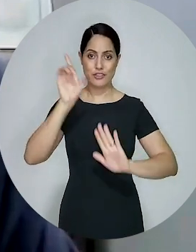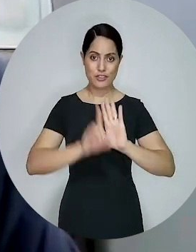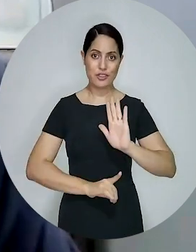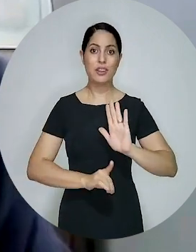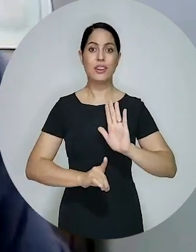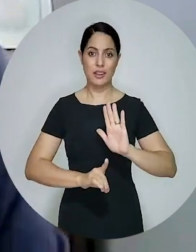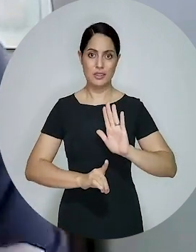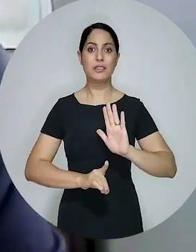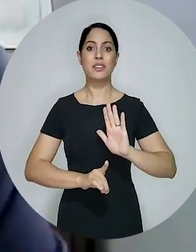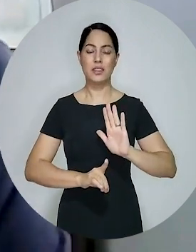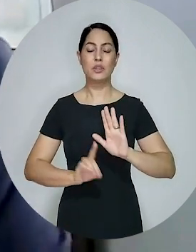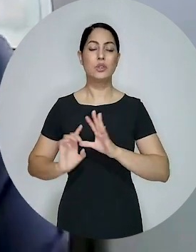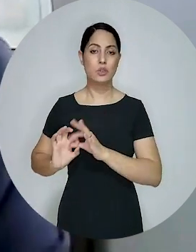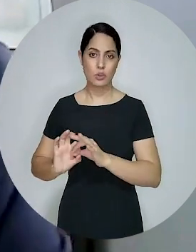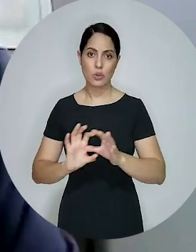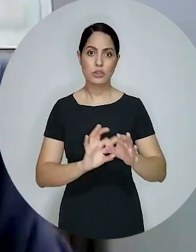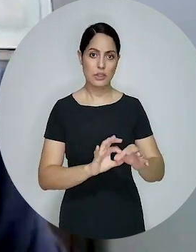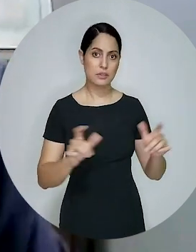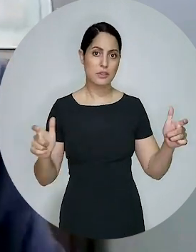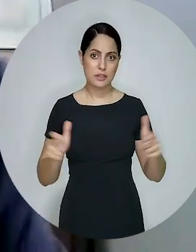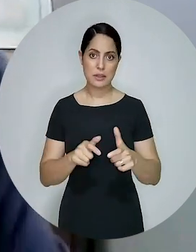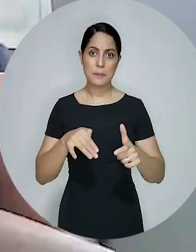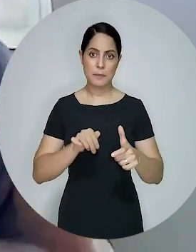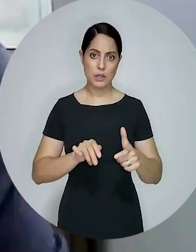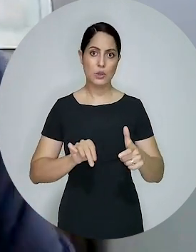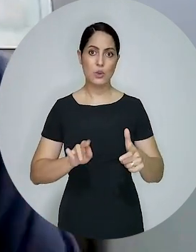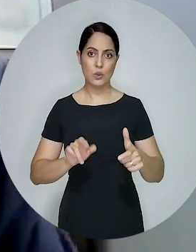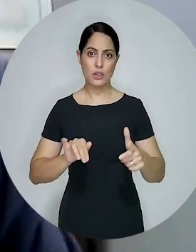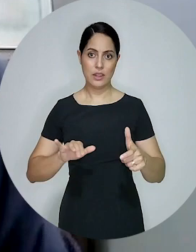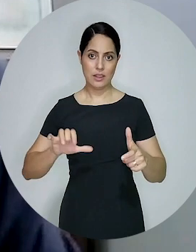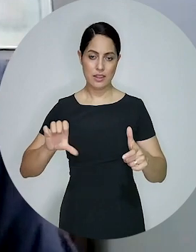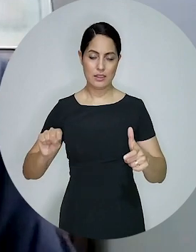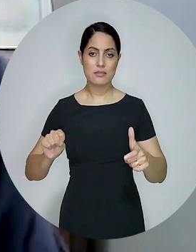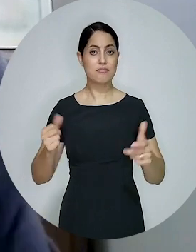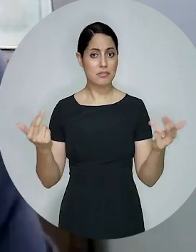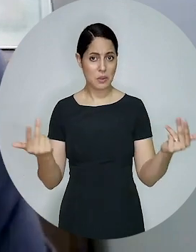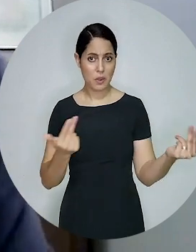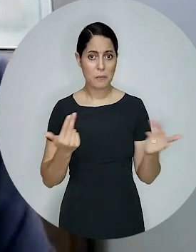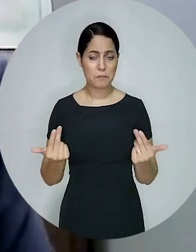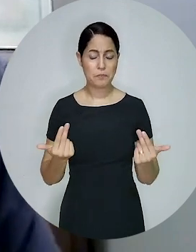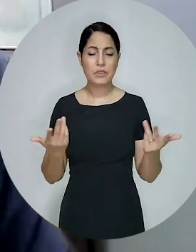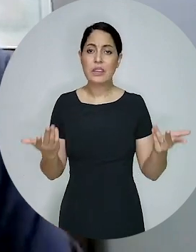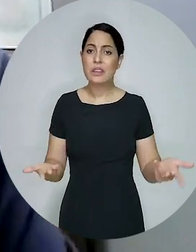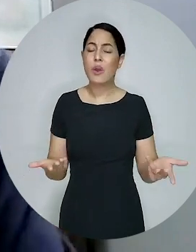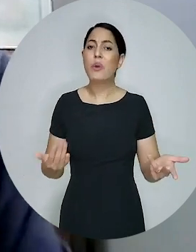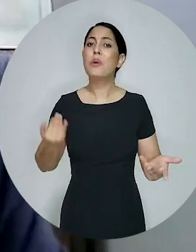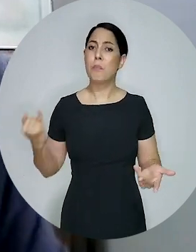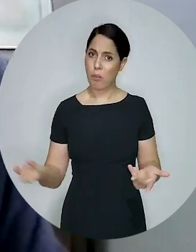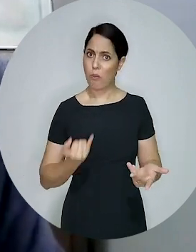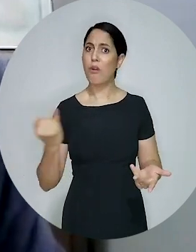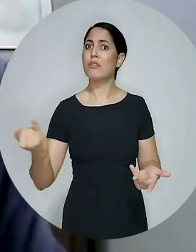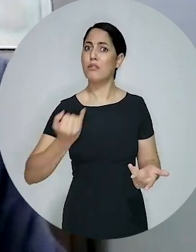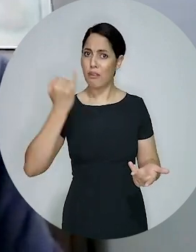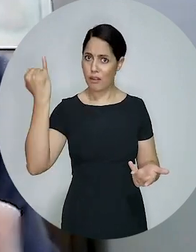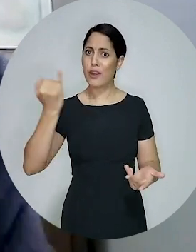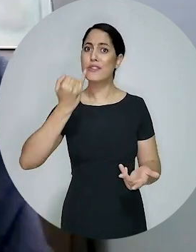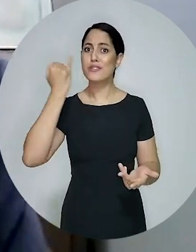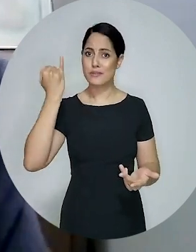os direitos protegidos pelo sistema jurídico em relação às minorias. Dessa forma, o Poder Judiciário